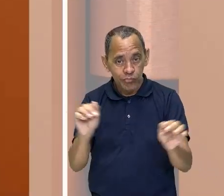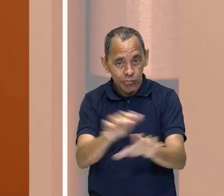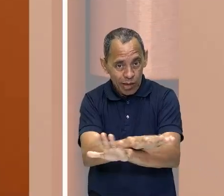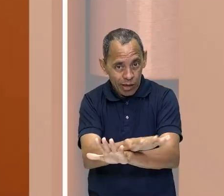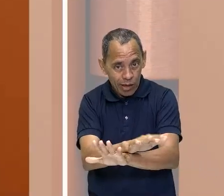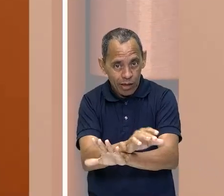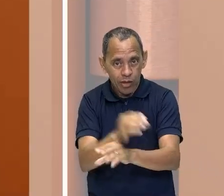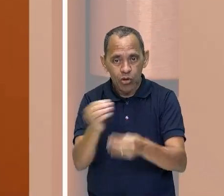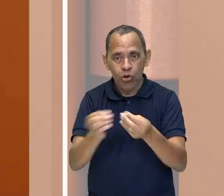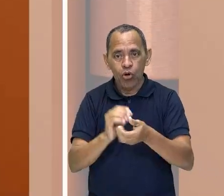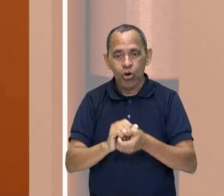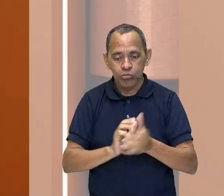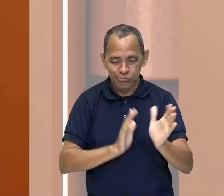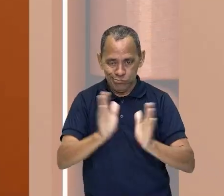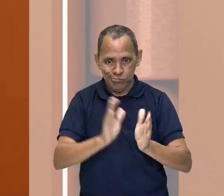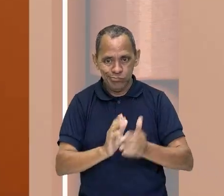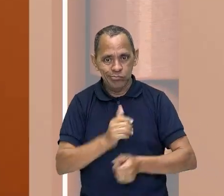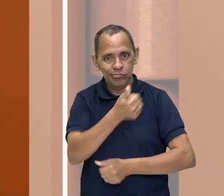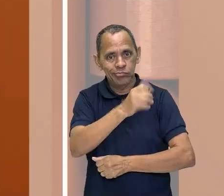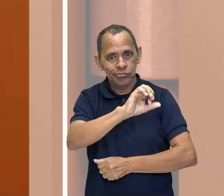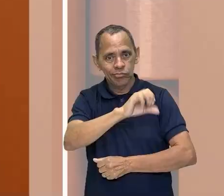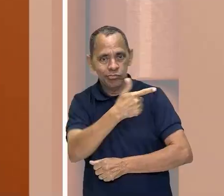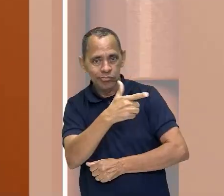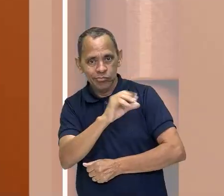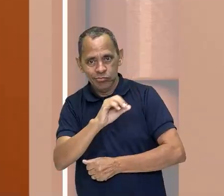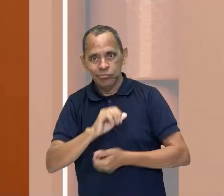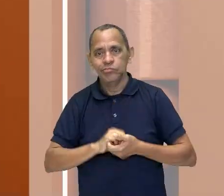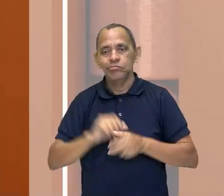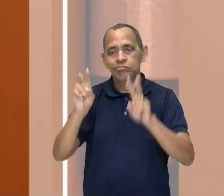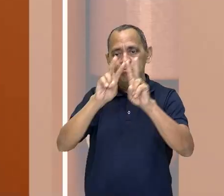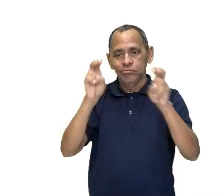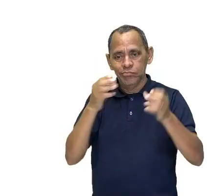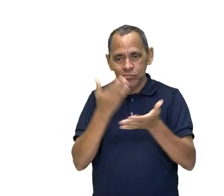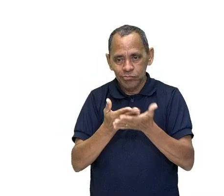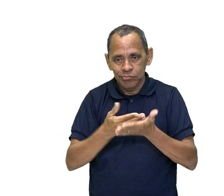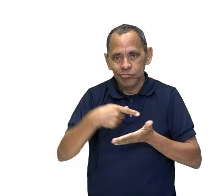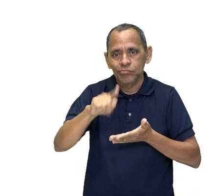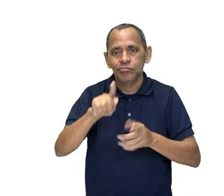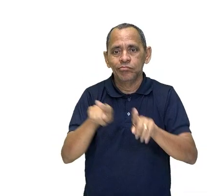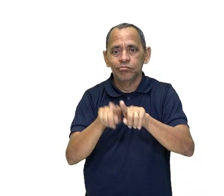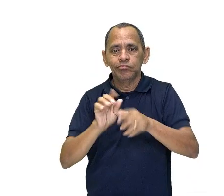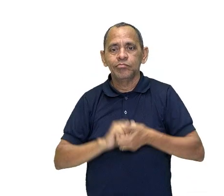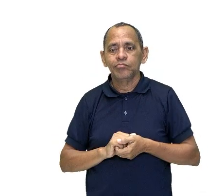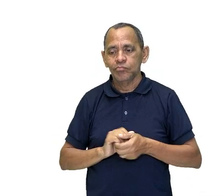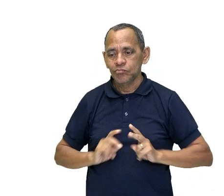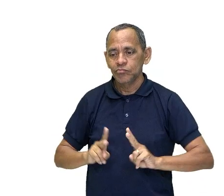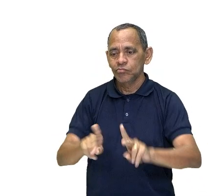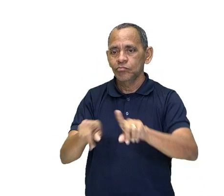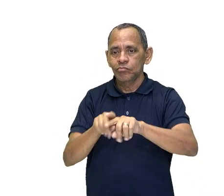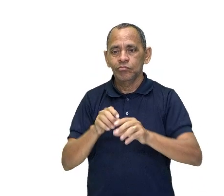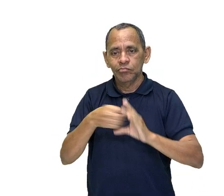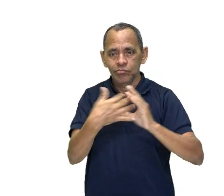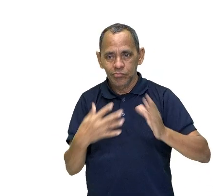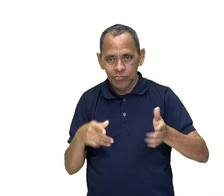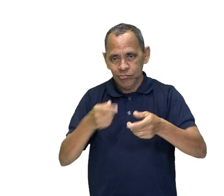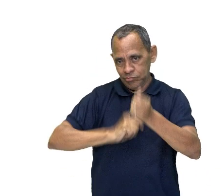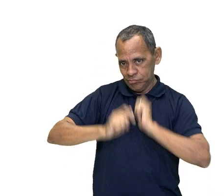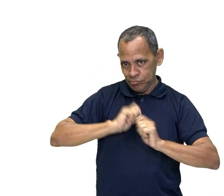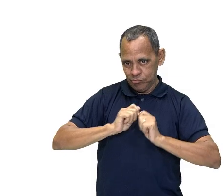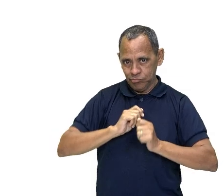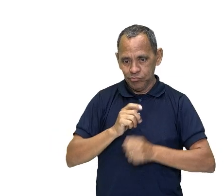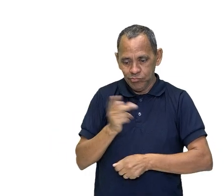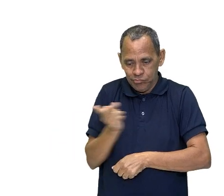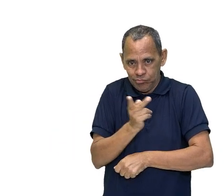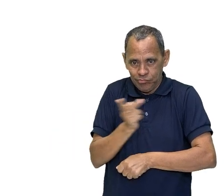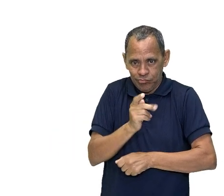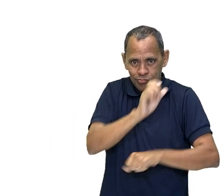da década de 20, mas isso é assunto para outras aulas. Vamos adiante. As características econômicas desses dois estados,